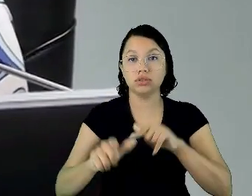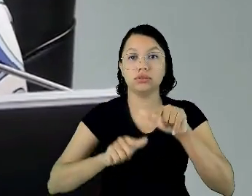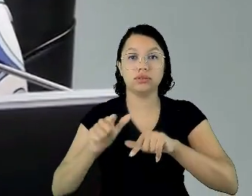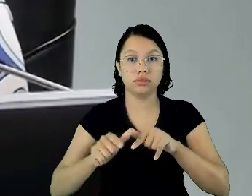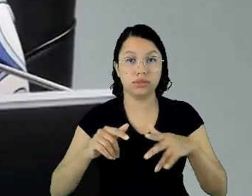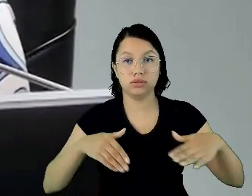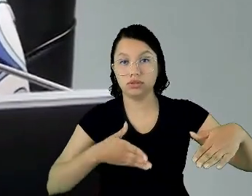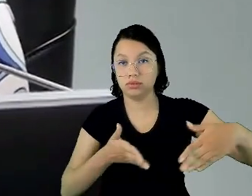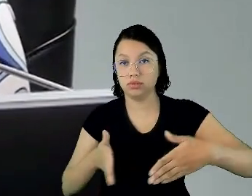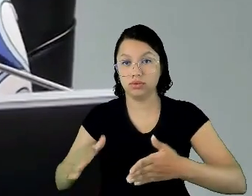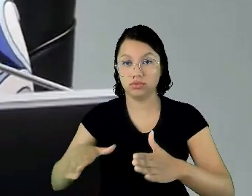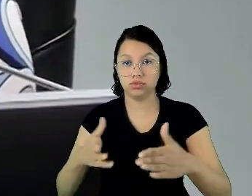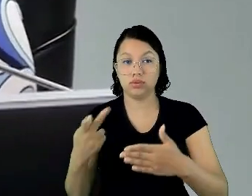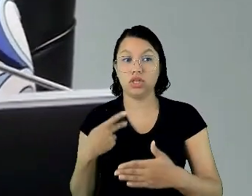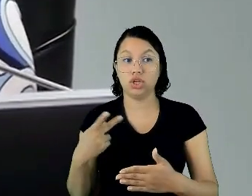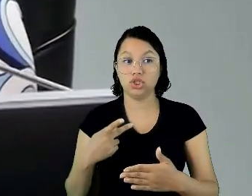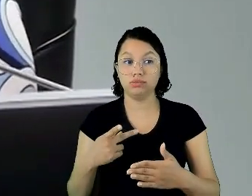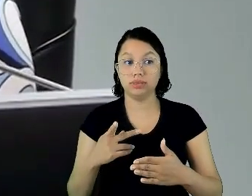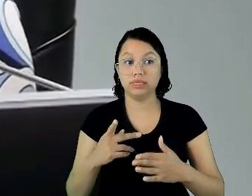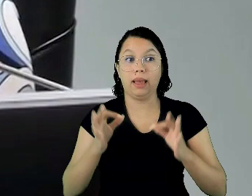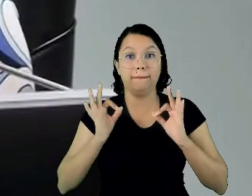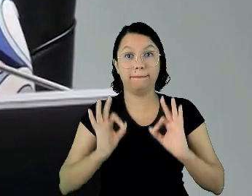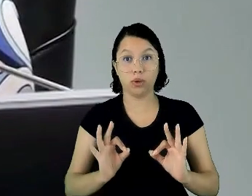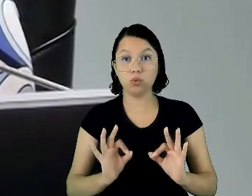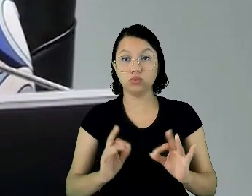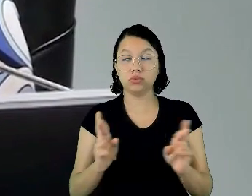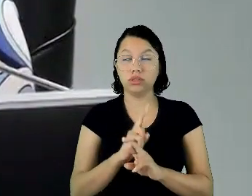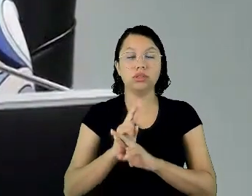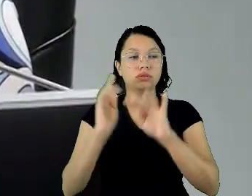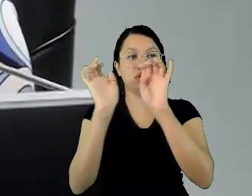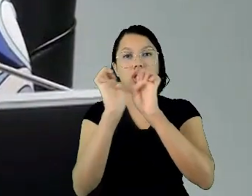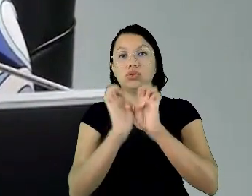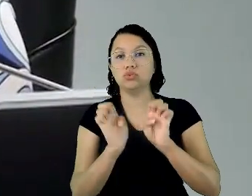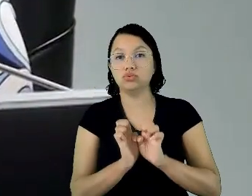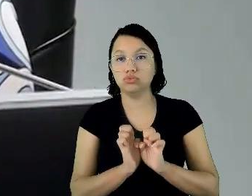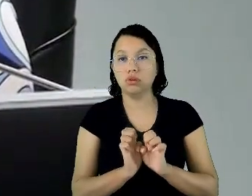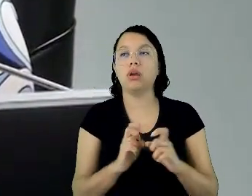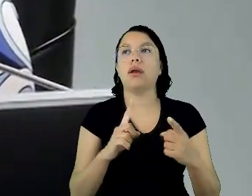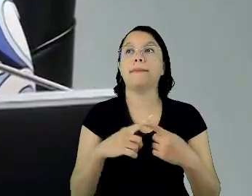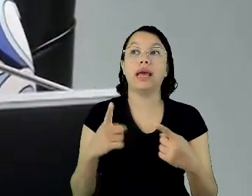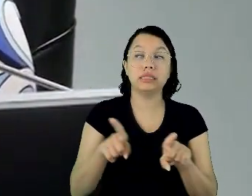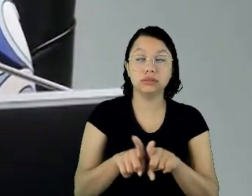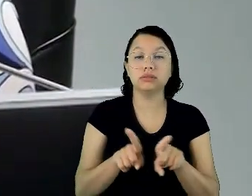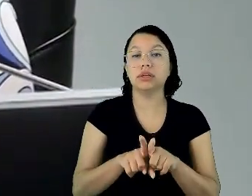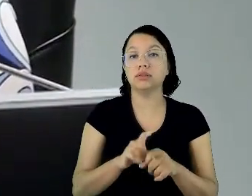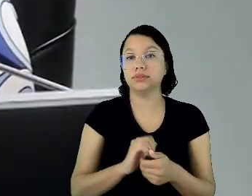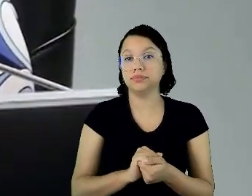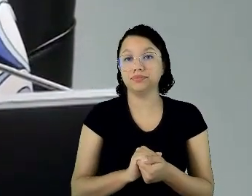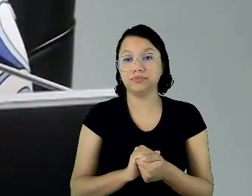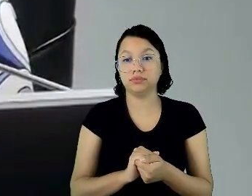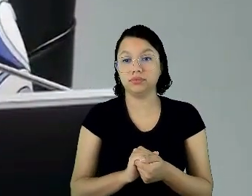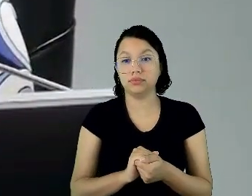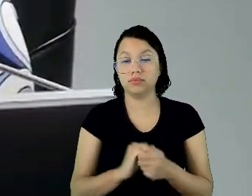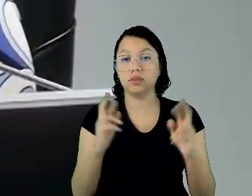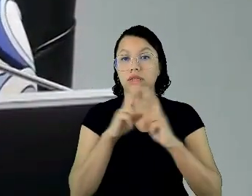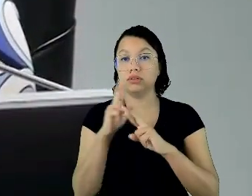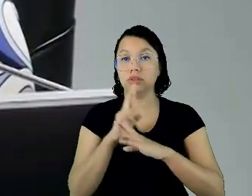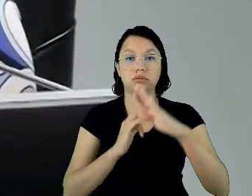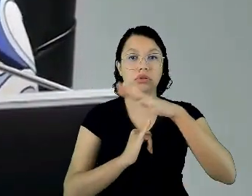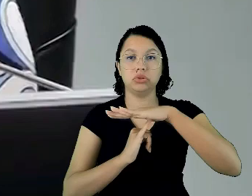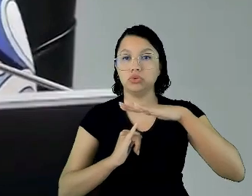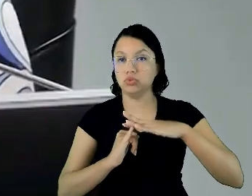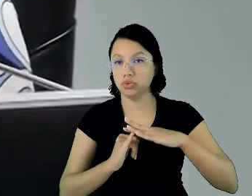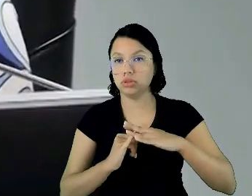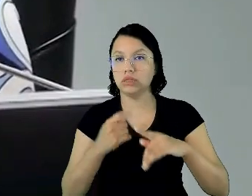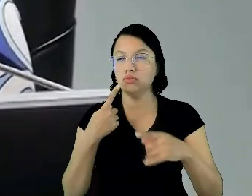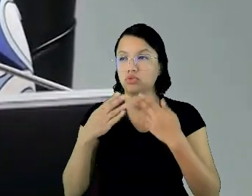vista da infraestrutura, mas também do ponto de vista institucional e de um diálogo interinstitucional para ver